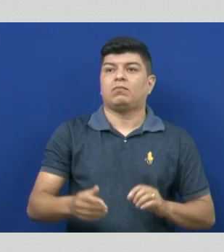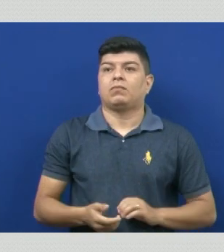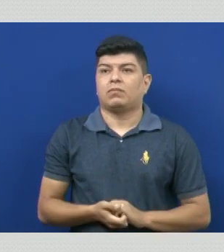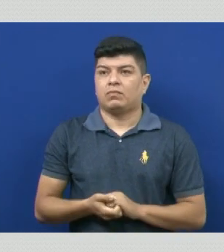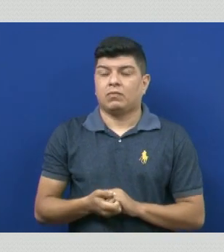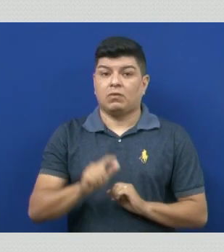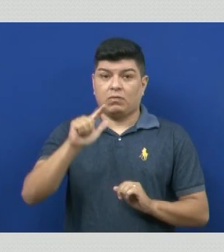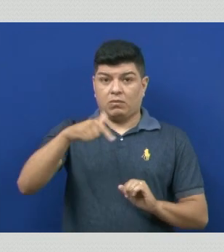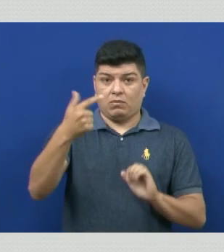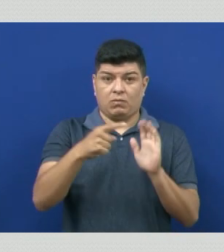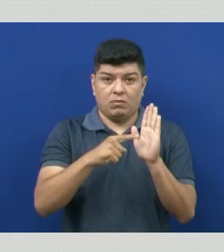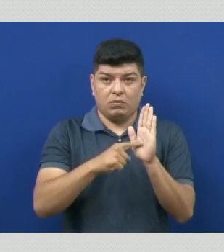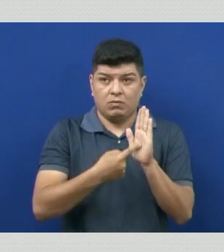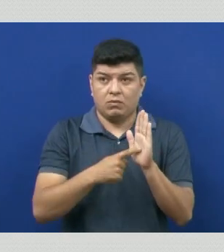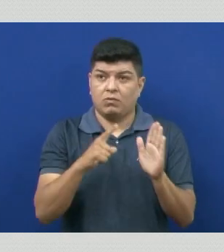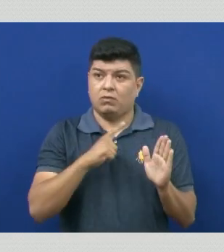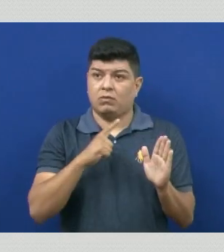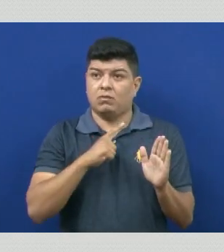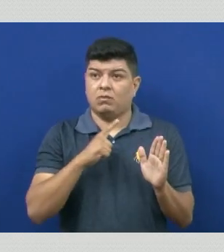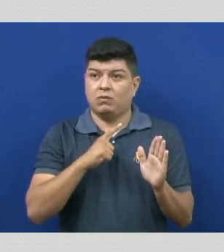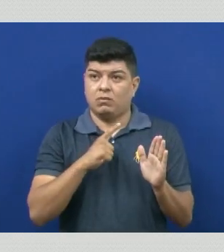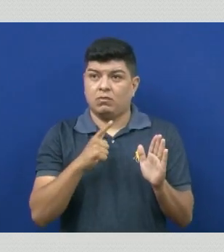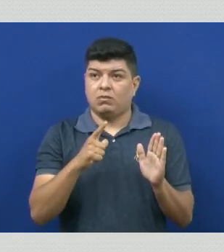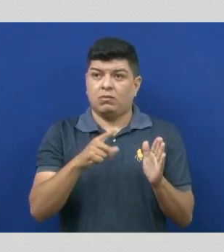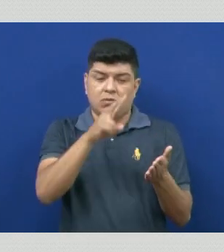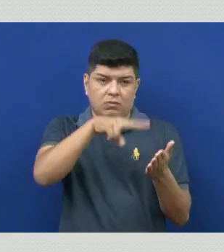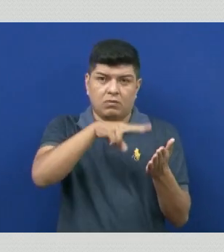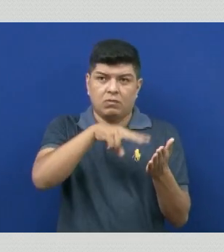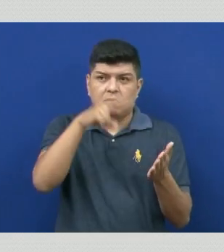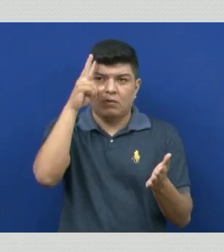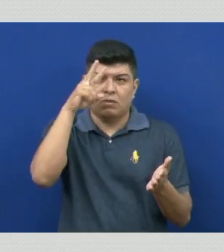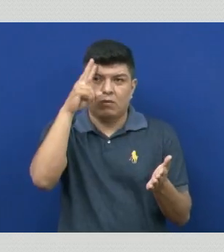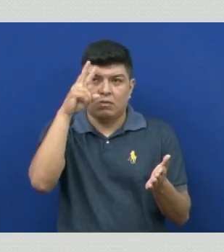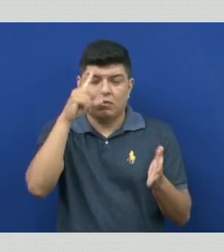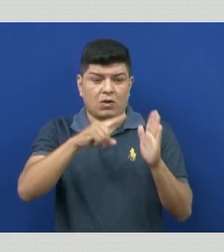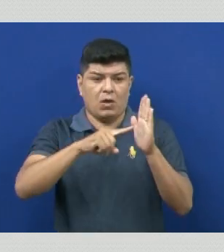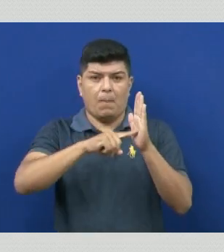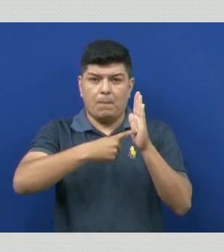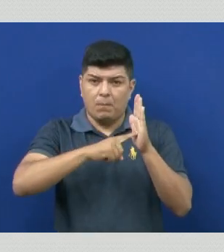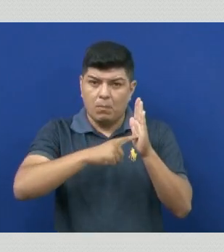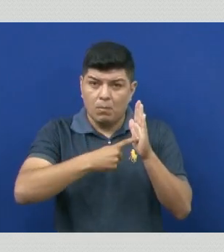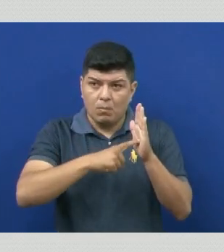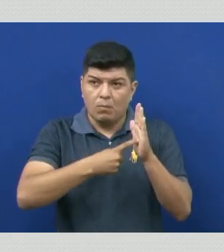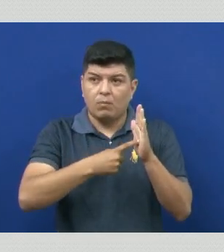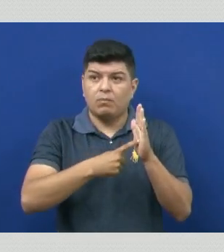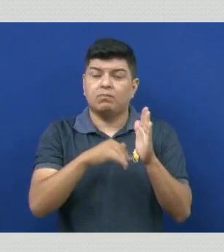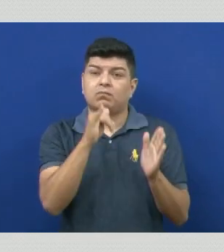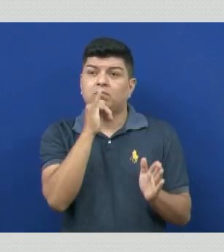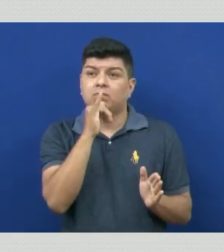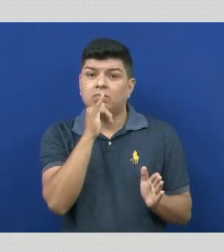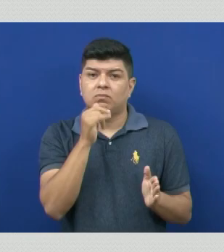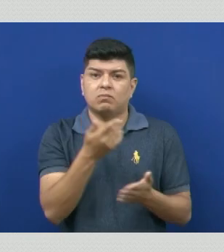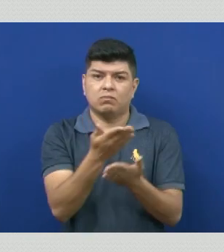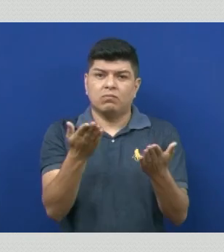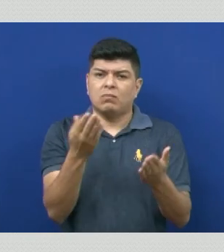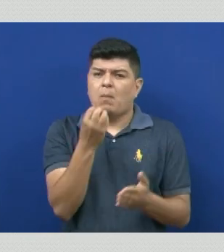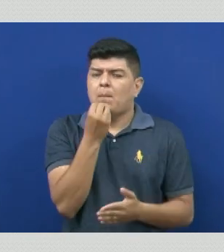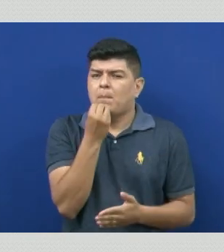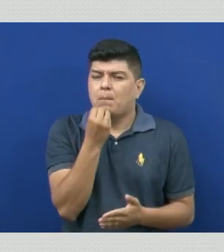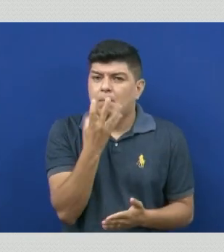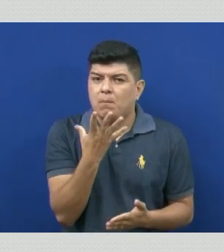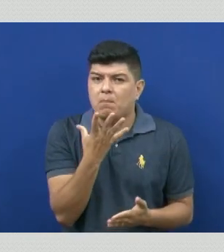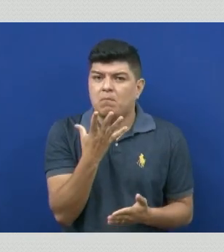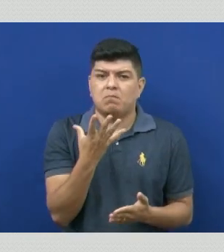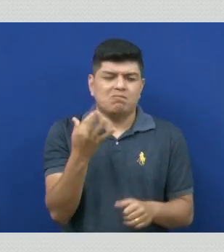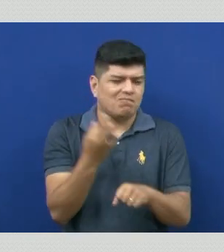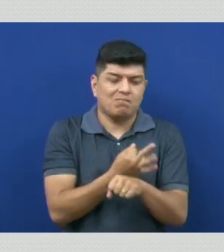Uma outra pontuação existente nos contos maravilhosos é o ponto. O ponto indica sempre uma declaração. Exemplo: tu és tão boa que não resisto ao